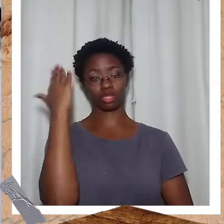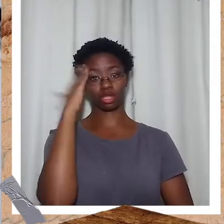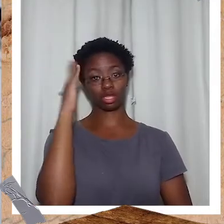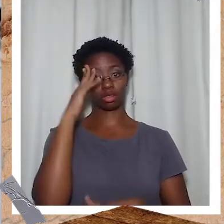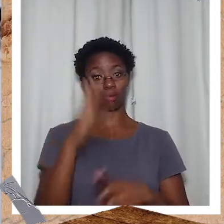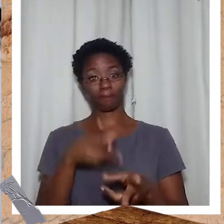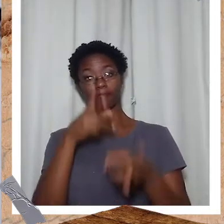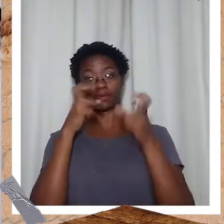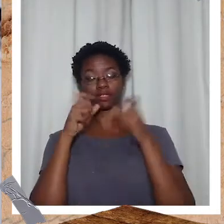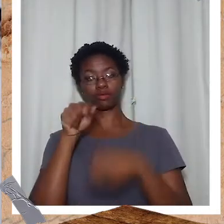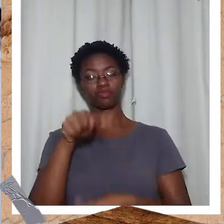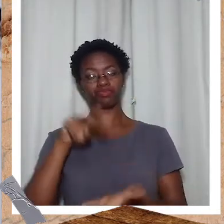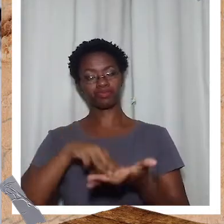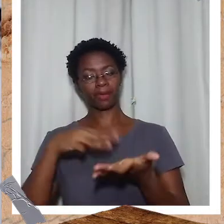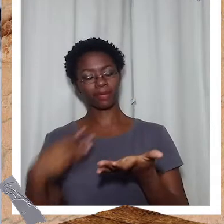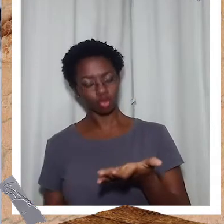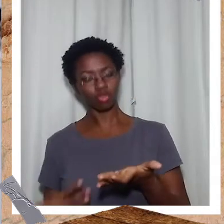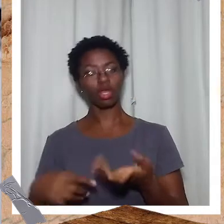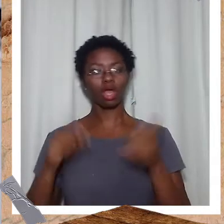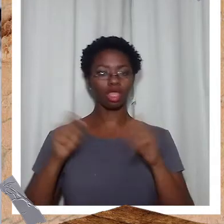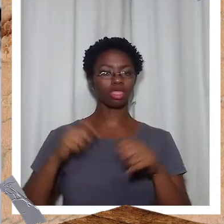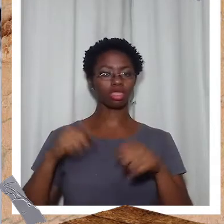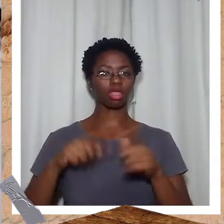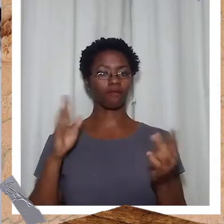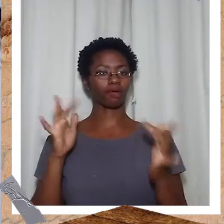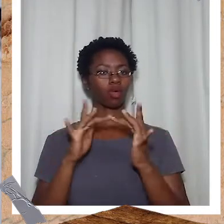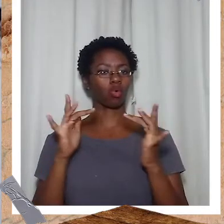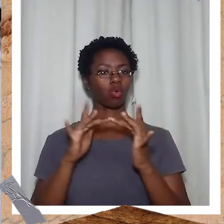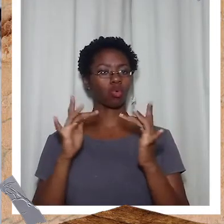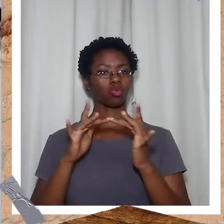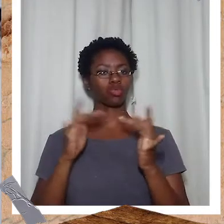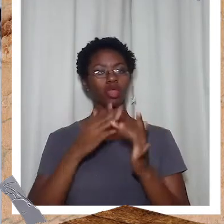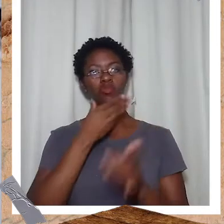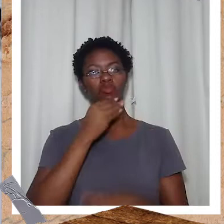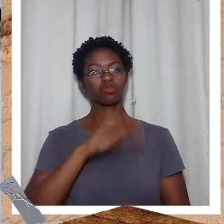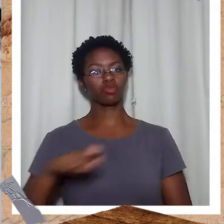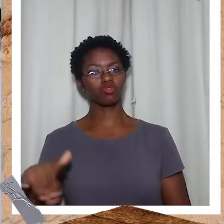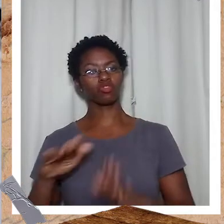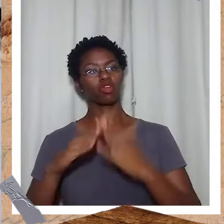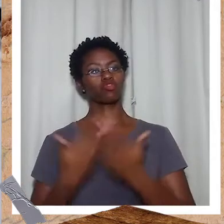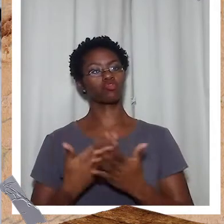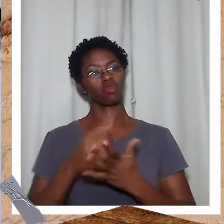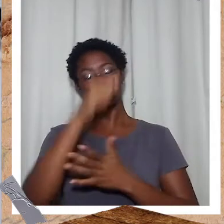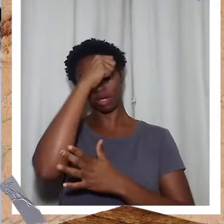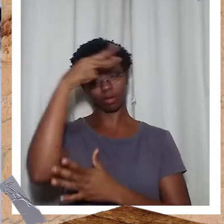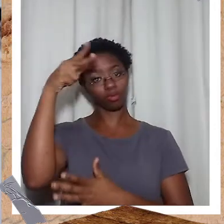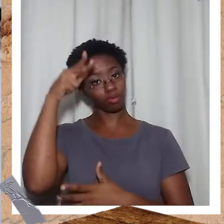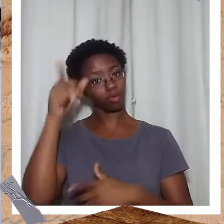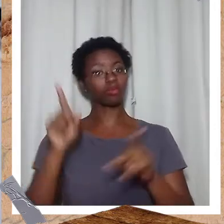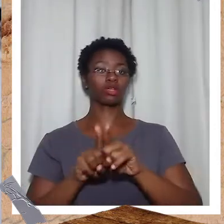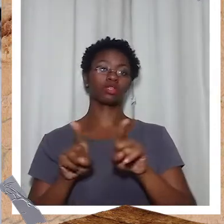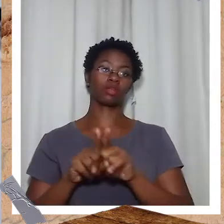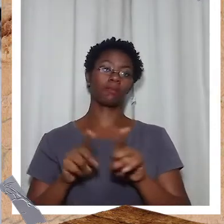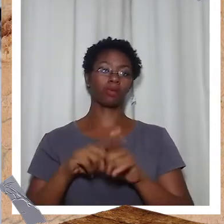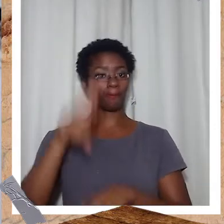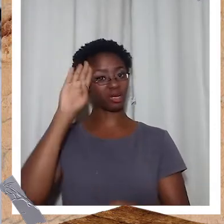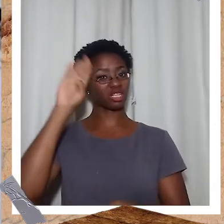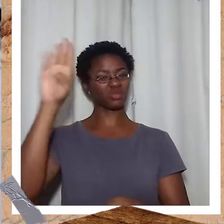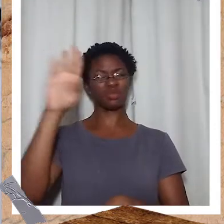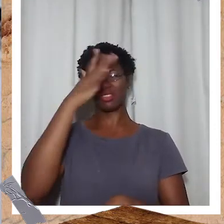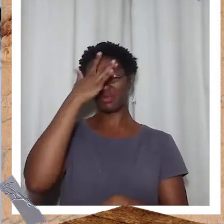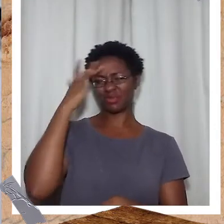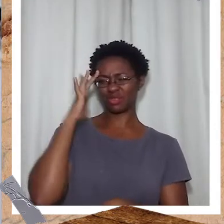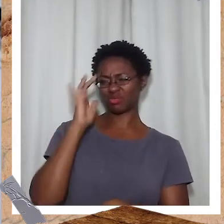que aquela metodologia podia dialogar com os meninos das escolas públicas, em particular com aqueles